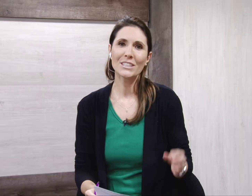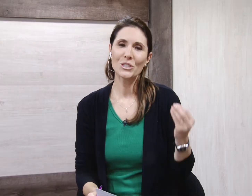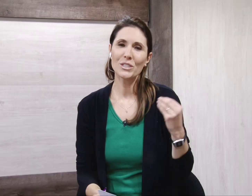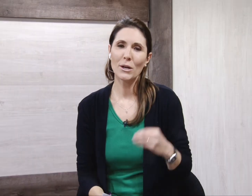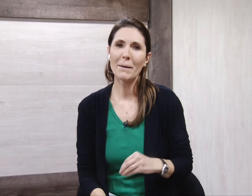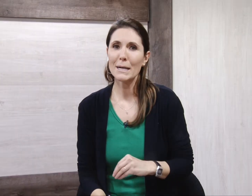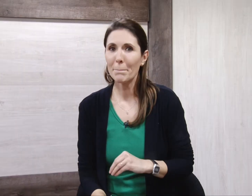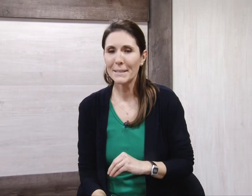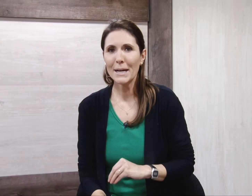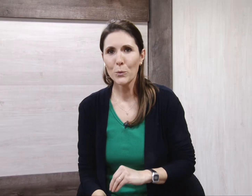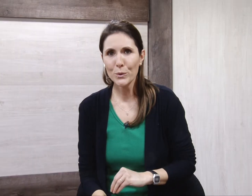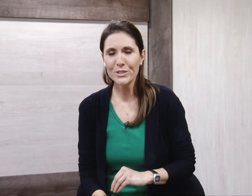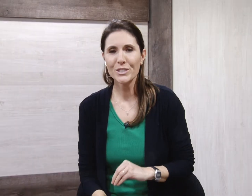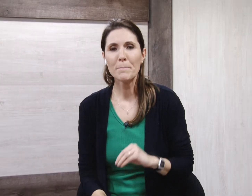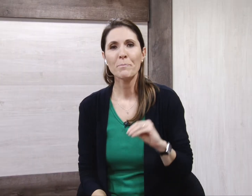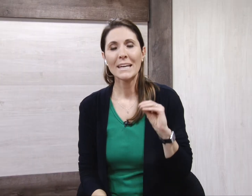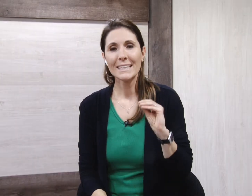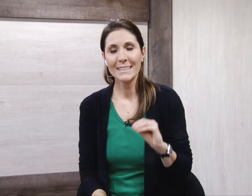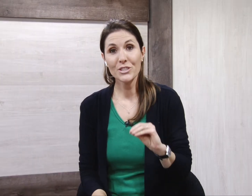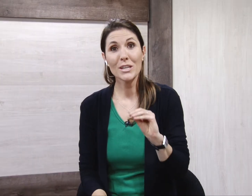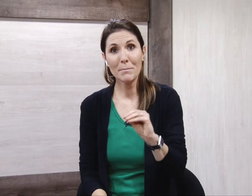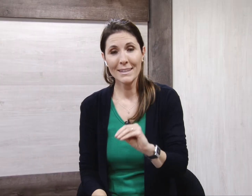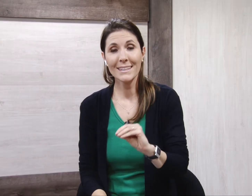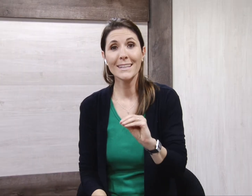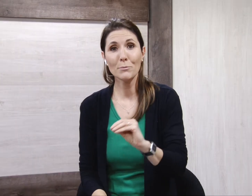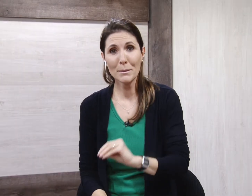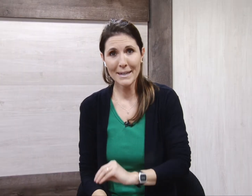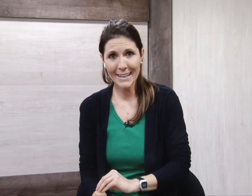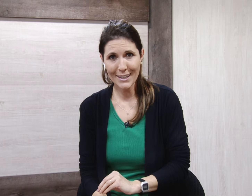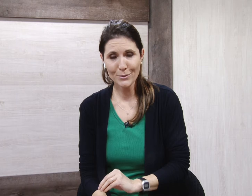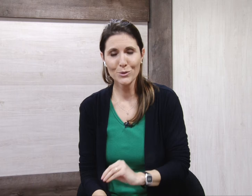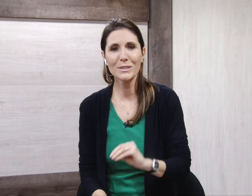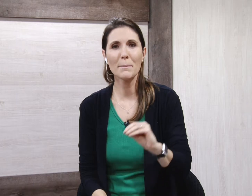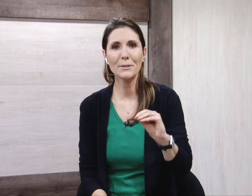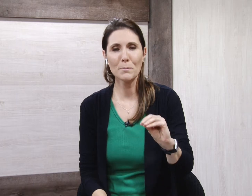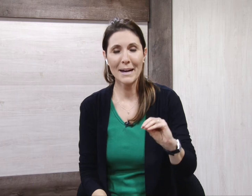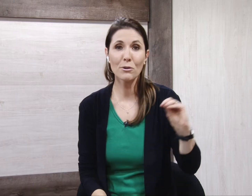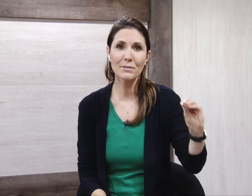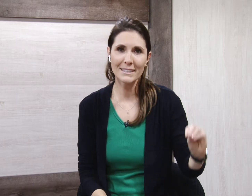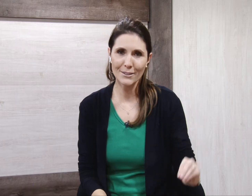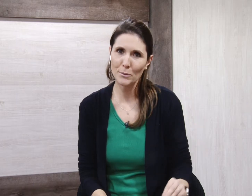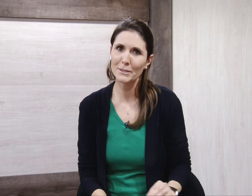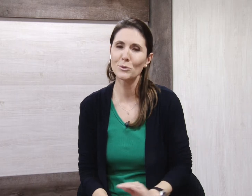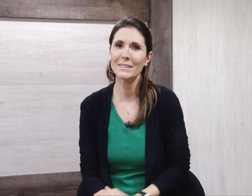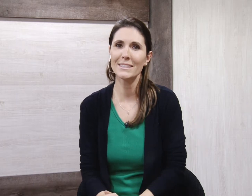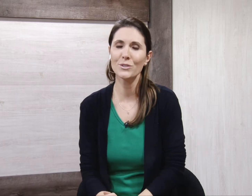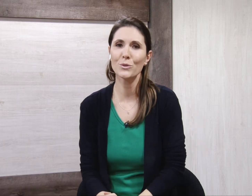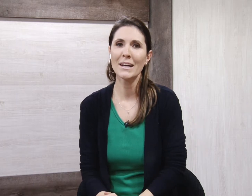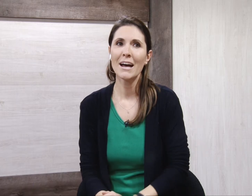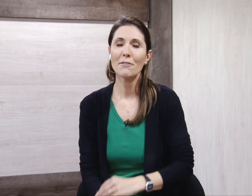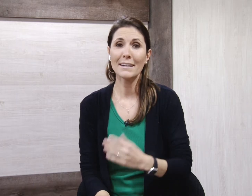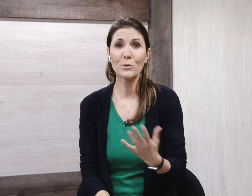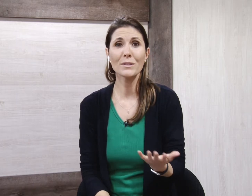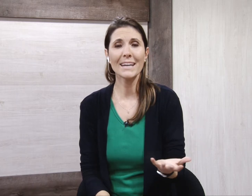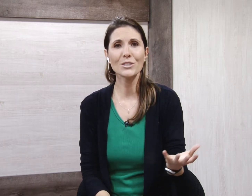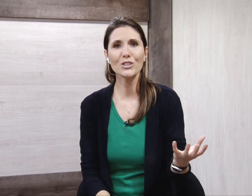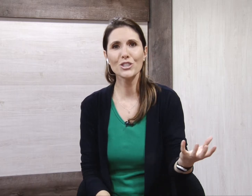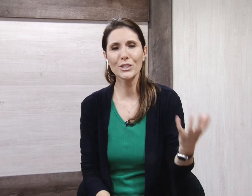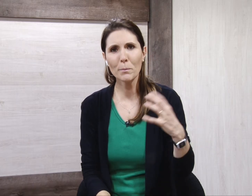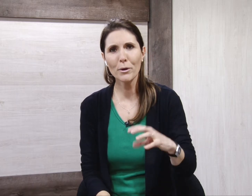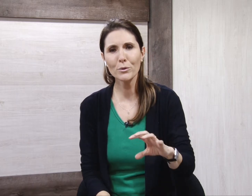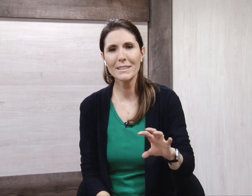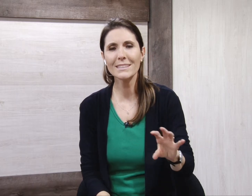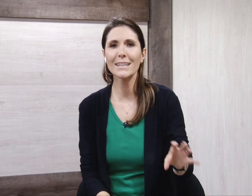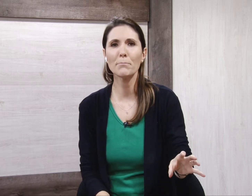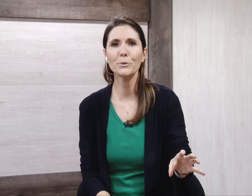fato de a gente ter uma campanha hoje que se chama Setembro Amarelo, justamente para conversar sobre suicídio, faz com que a gente